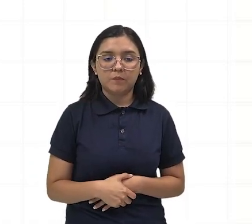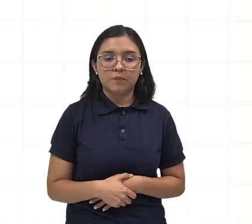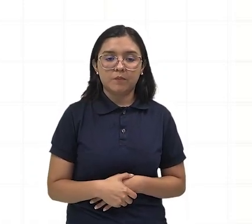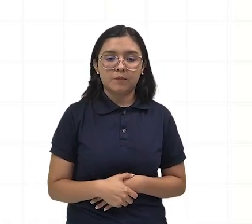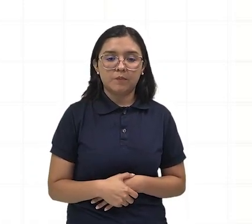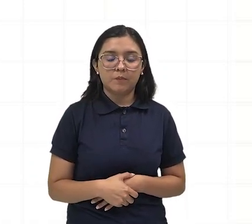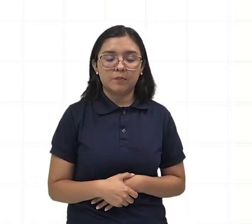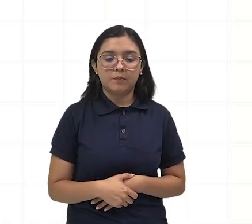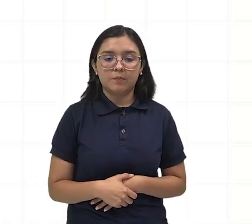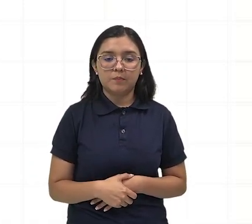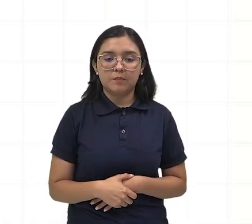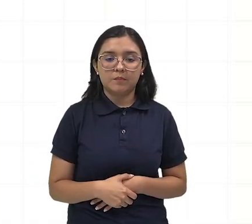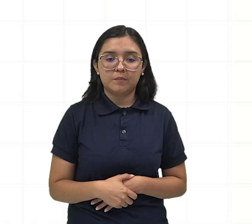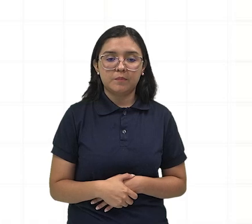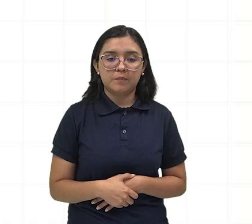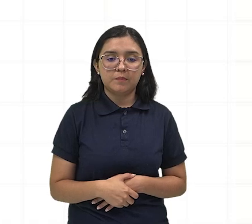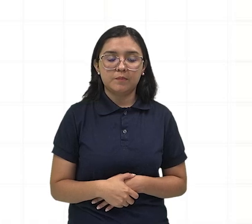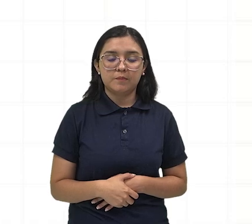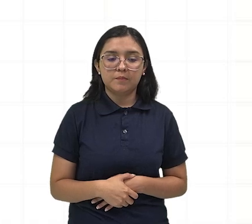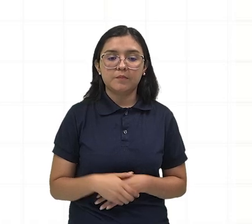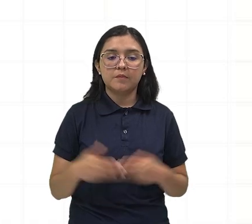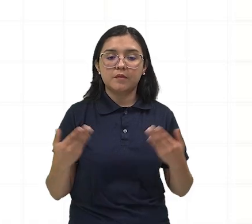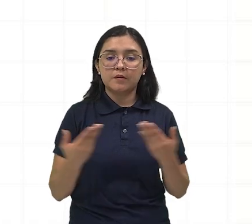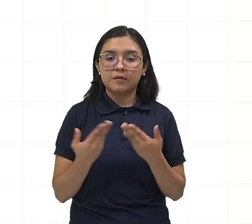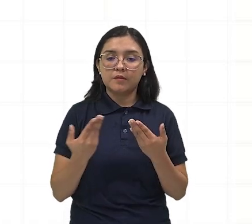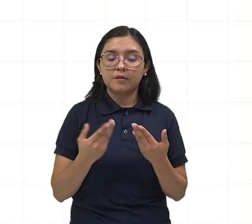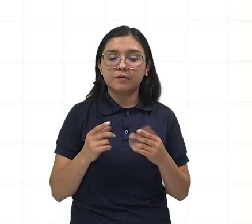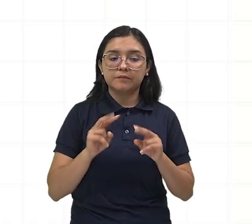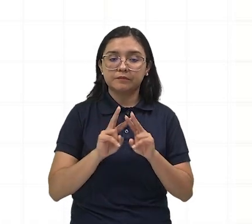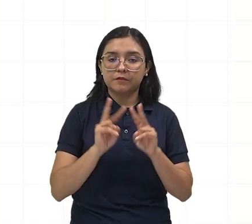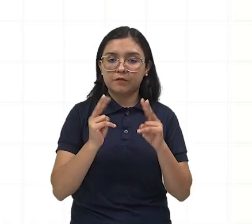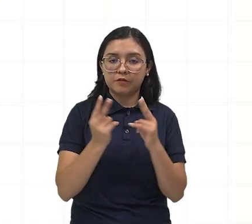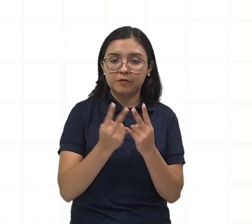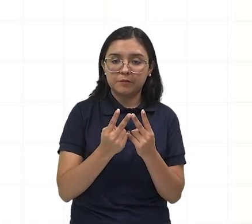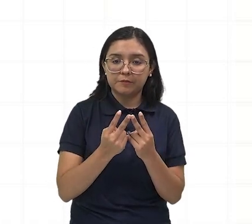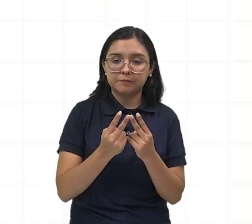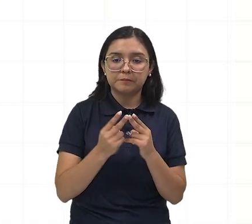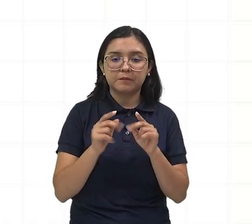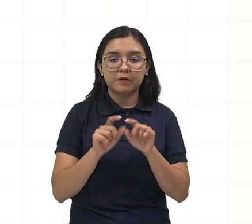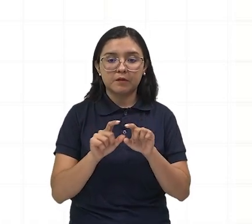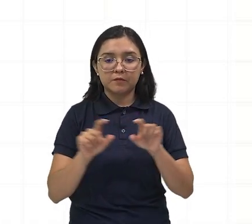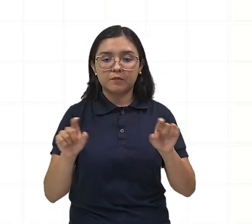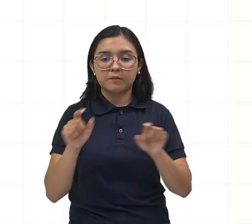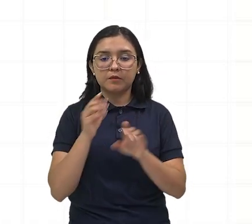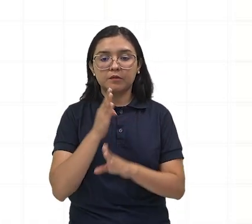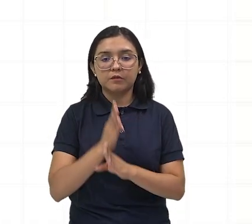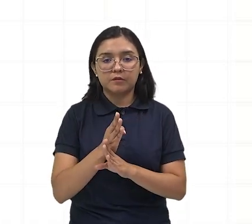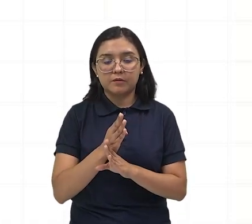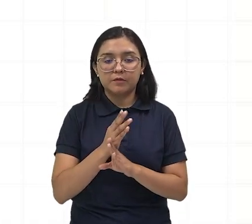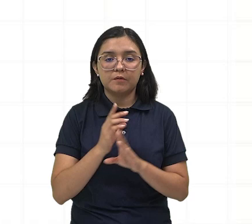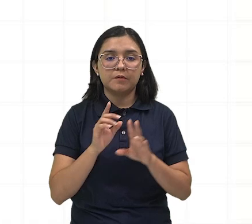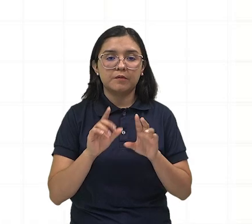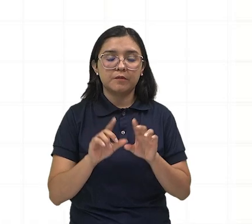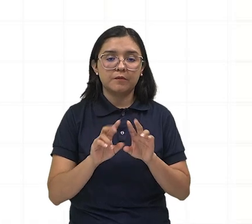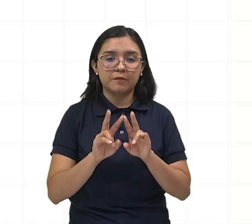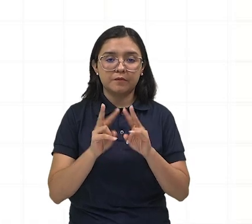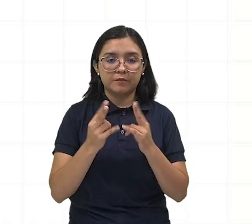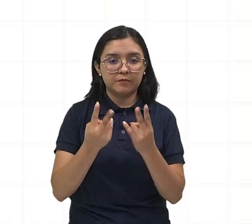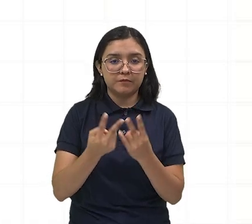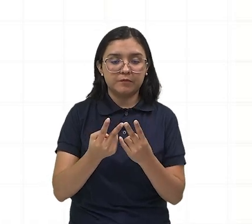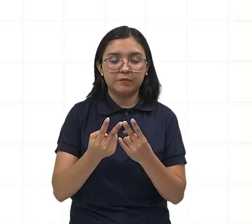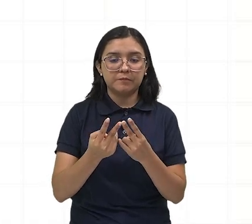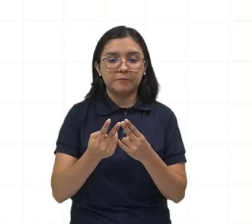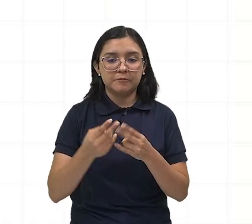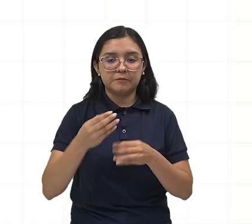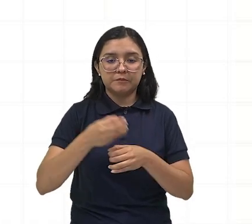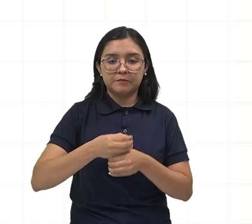E agora nós vamos, então, para o volume. A fórmula para encontrar o volume do cilindro corresponde ao